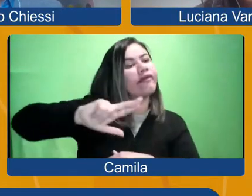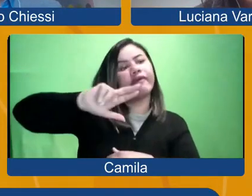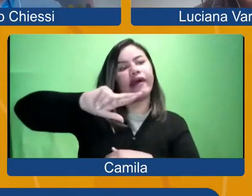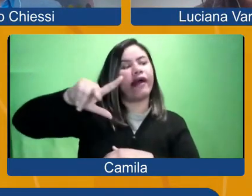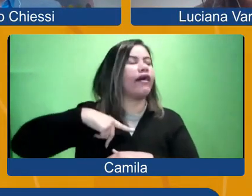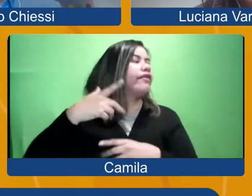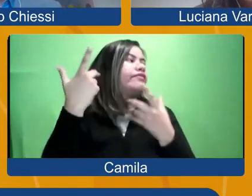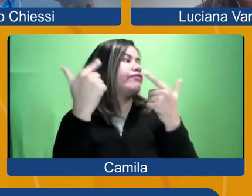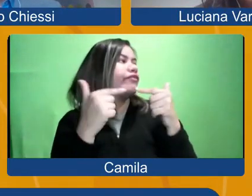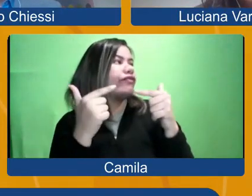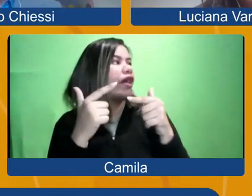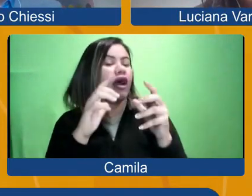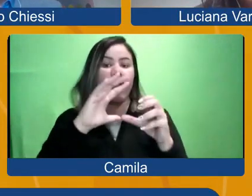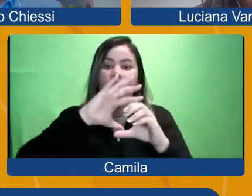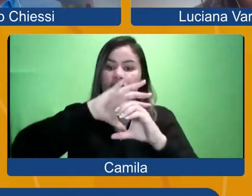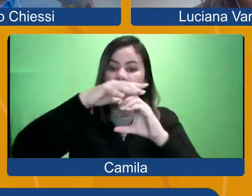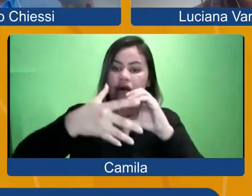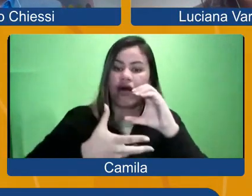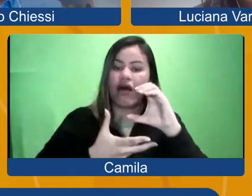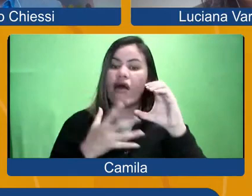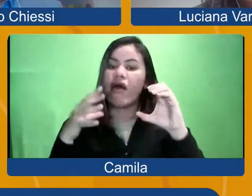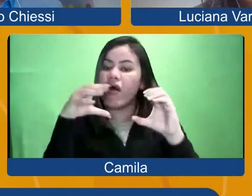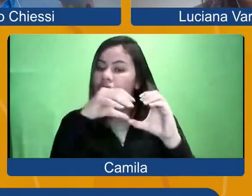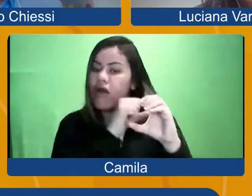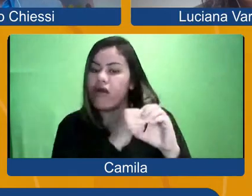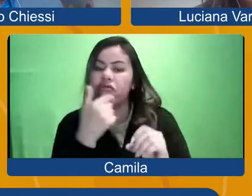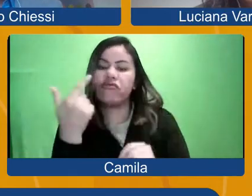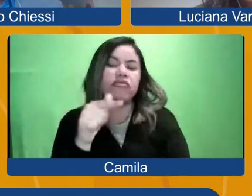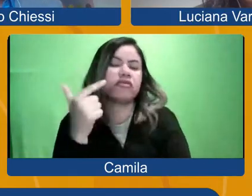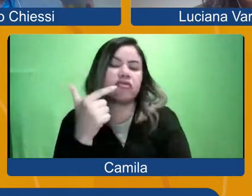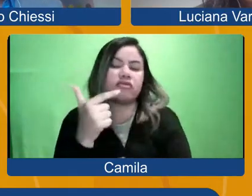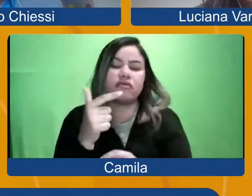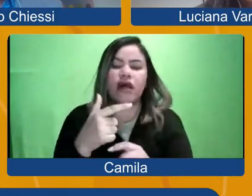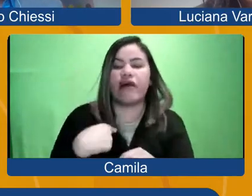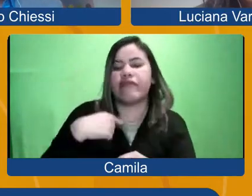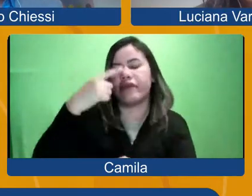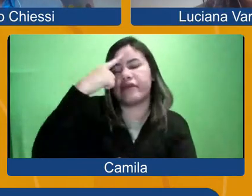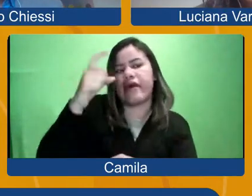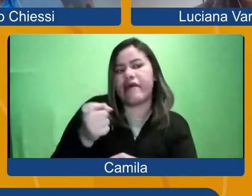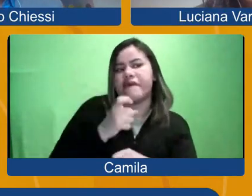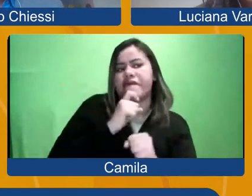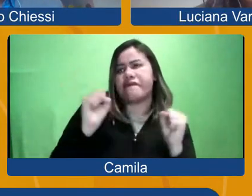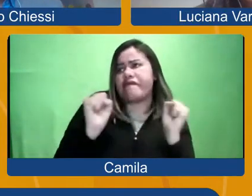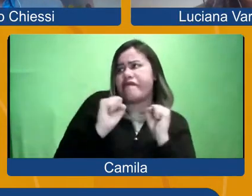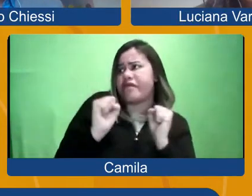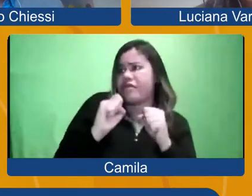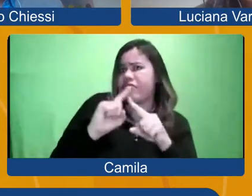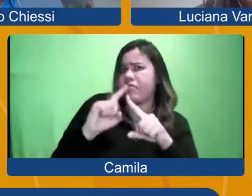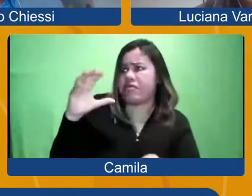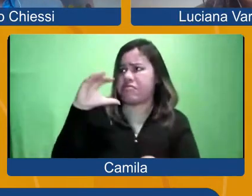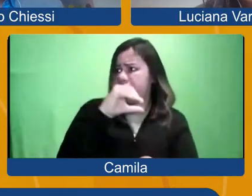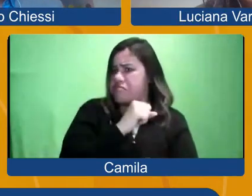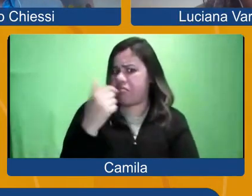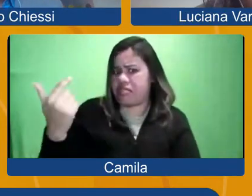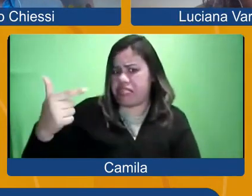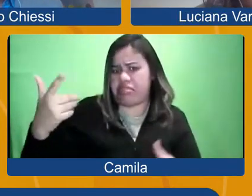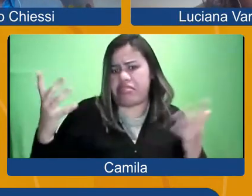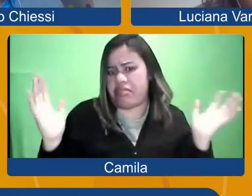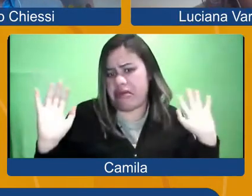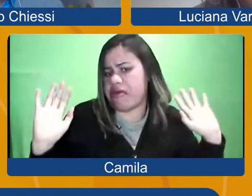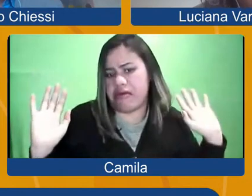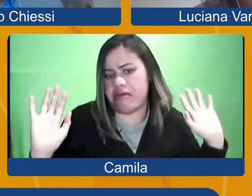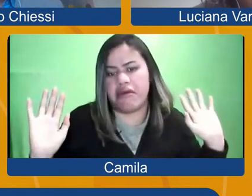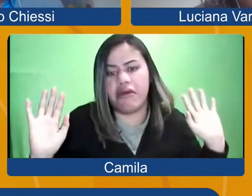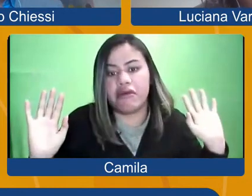tem algumas pessoas aí, até políticos, né, que falam quando está muito frio, eu não estou vendo nada de aquecimento global, né, e isso